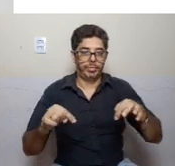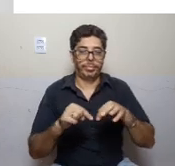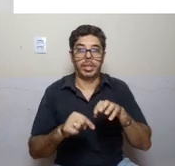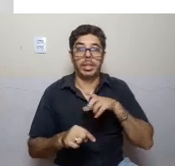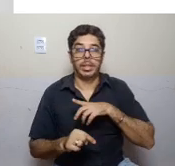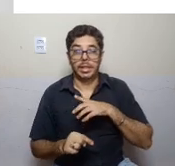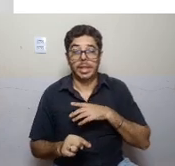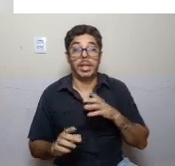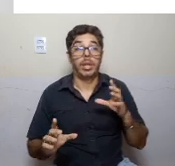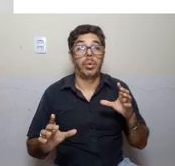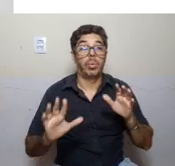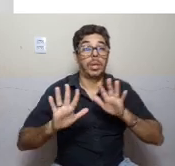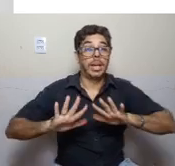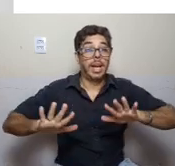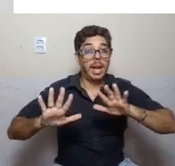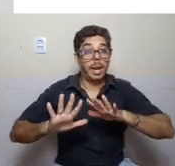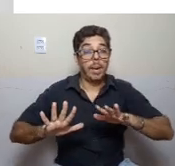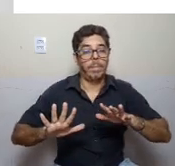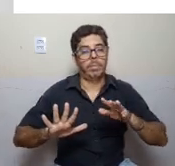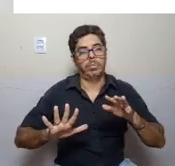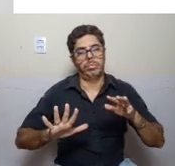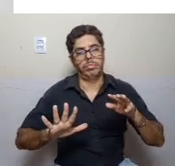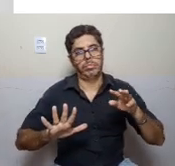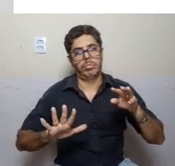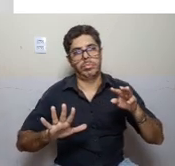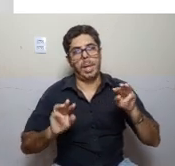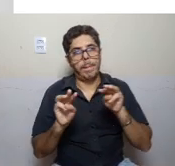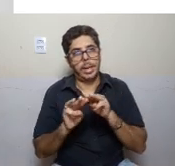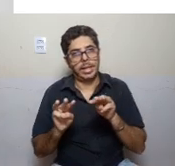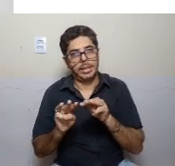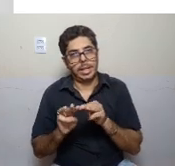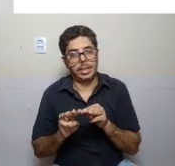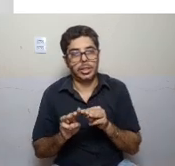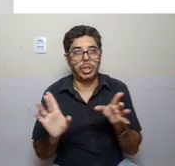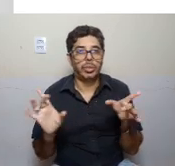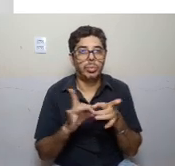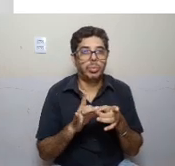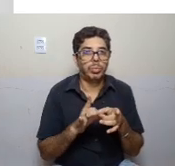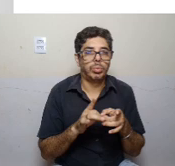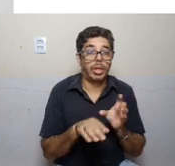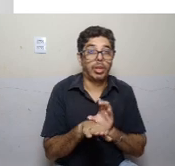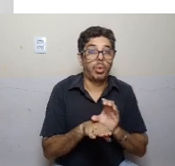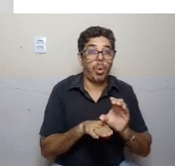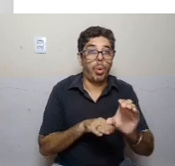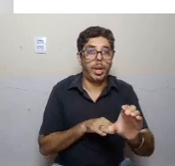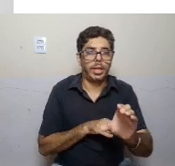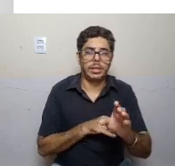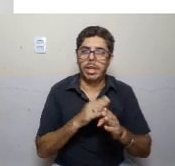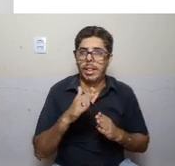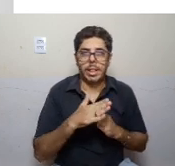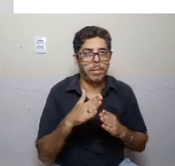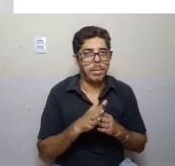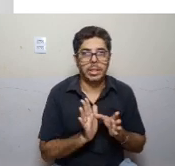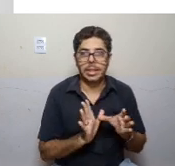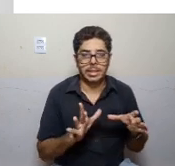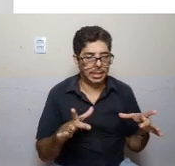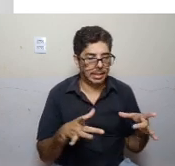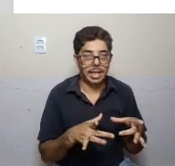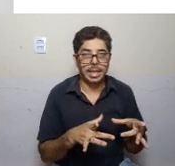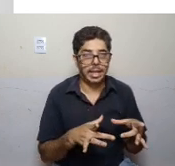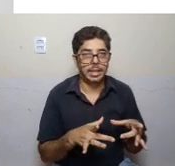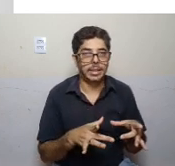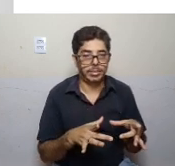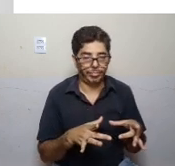a lei de Ampère vai relacionar o campo magnético ao longo de um caminho fechado com uma corrente elétrica que é delimitada,